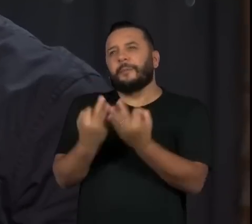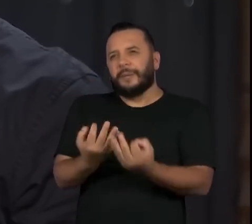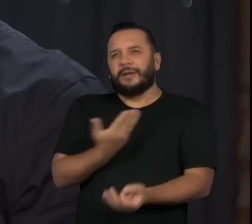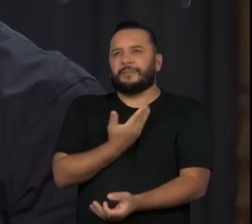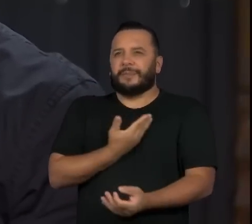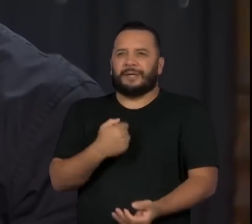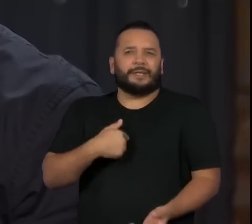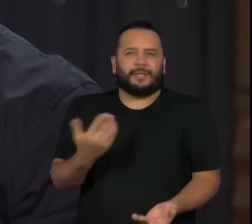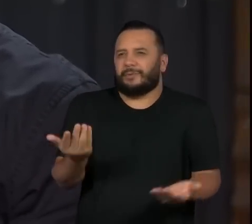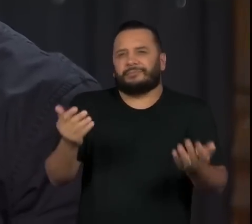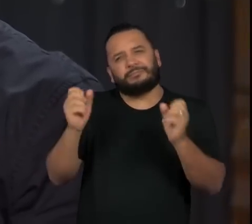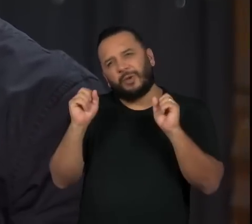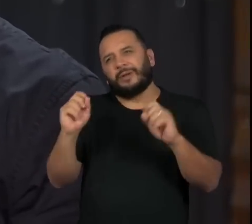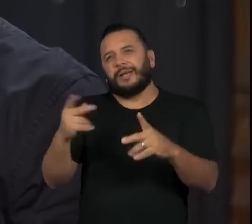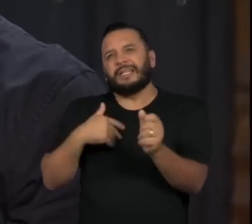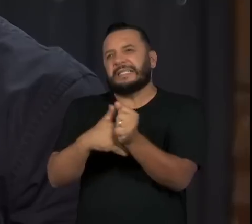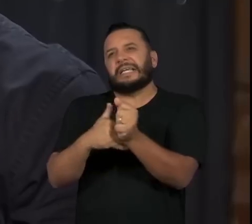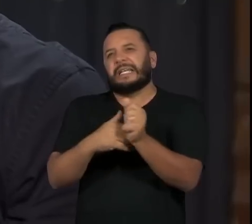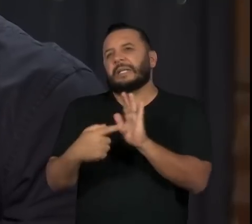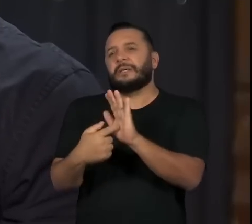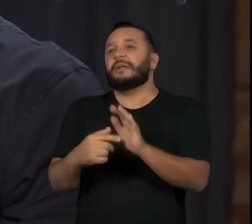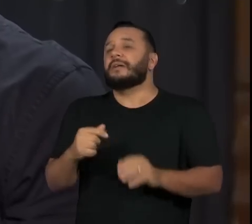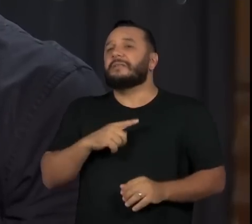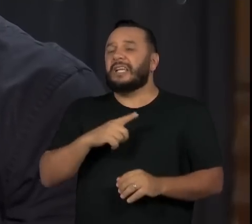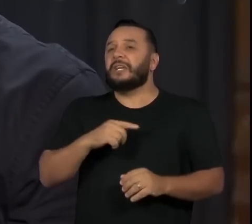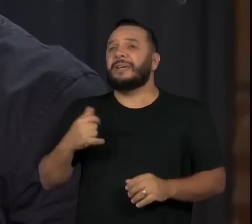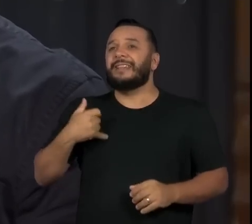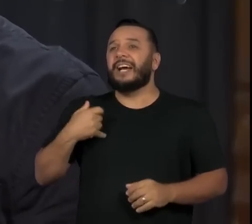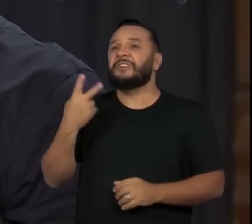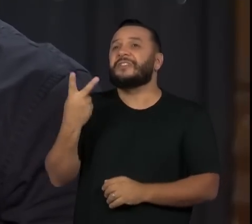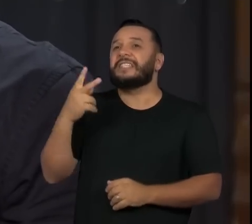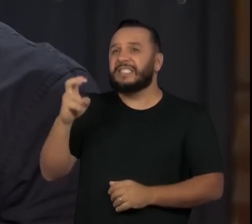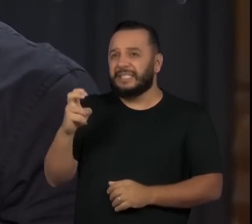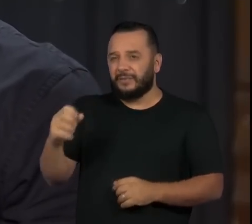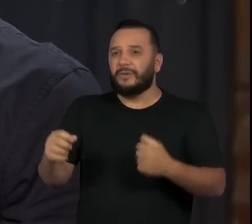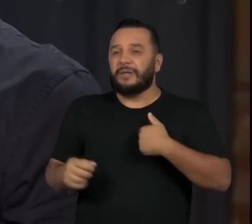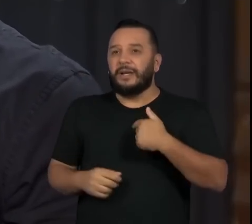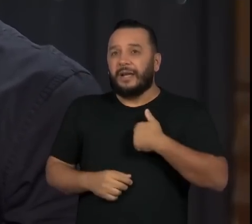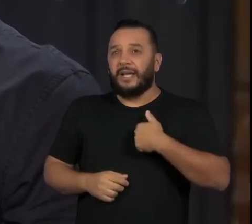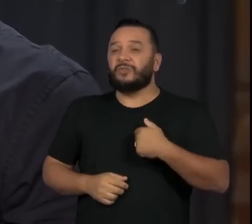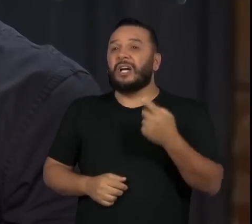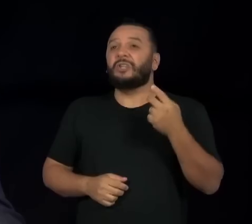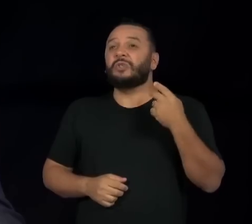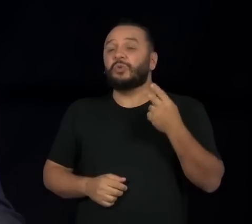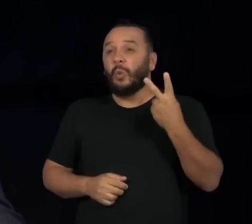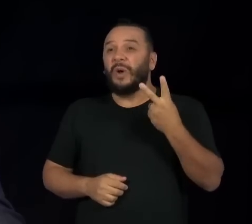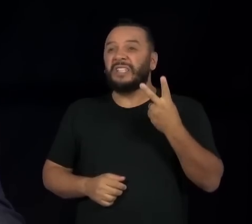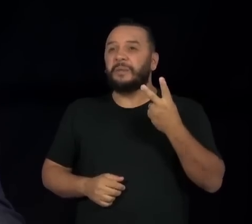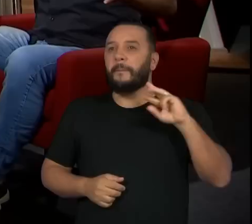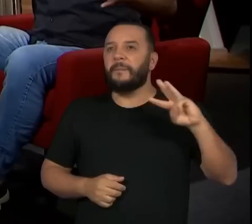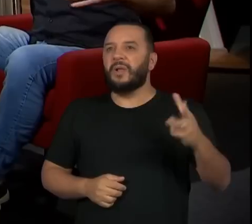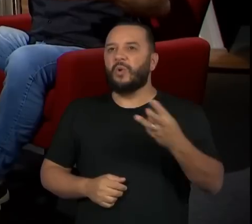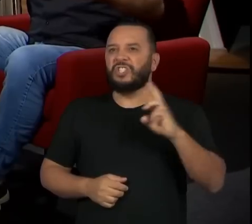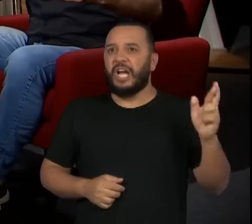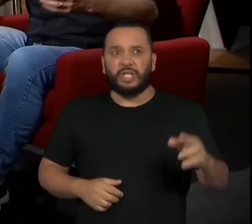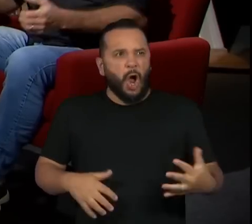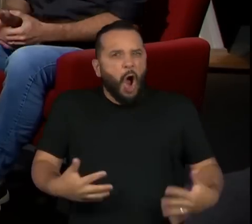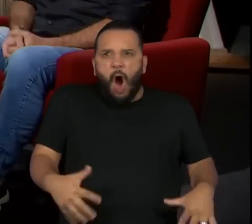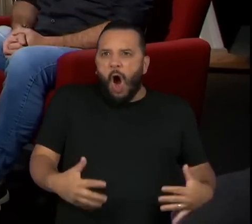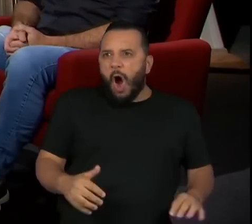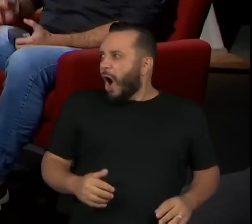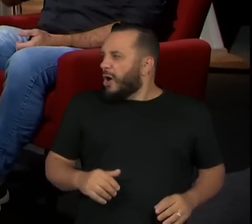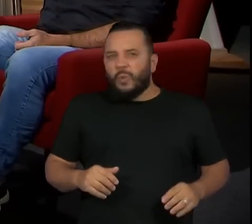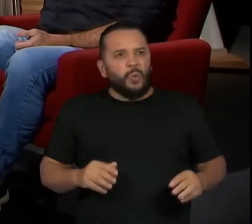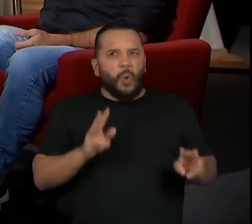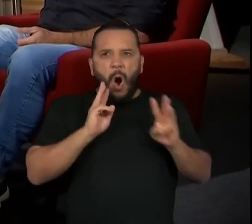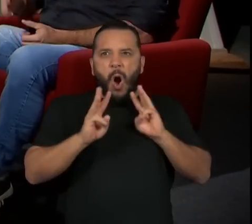próximo, aqui a gente não tem segredo. Eu estou com 25 anos, já estou indo para o meu 2º milhão de reais. Aí os caras, caramba, é mesmo? Eu